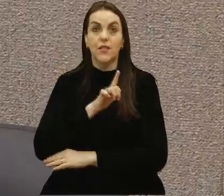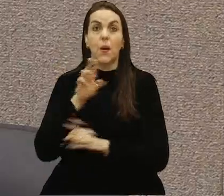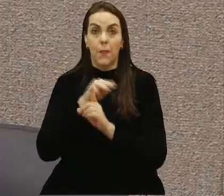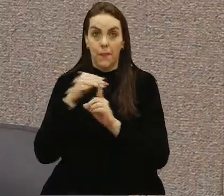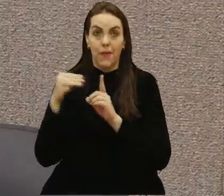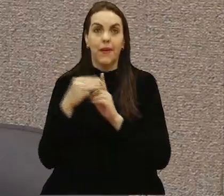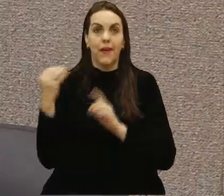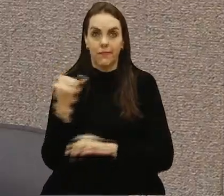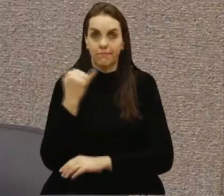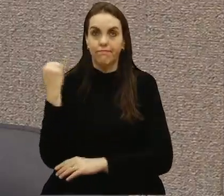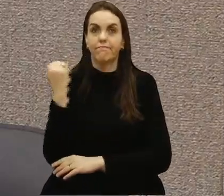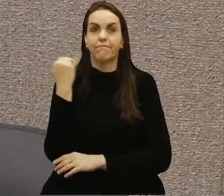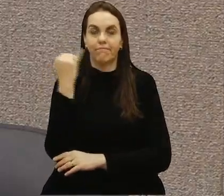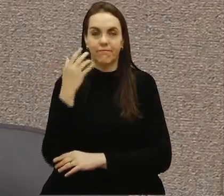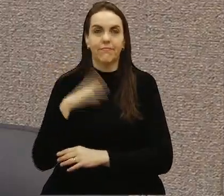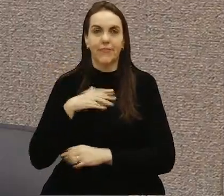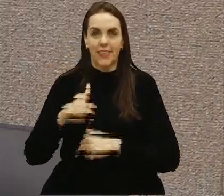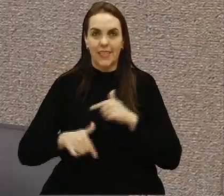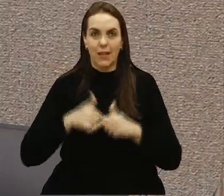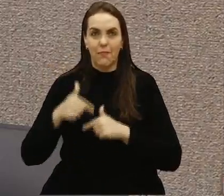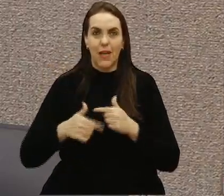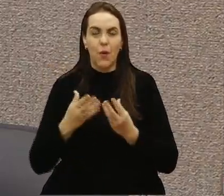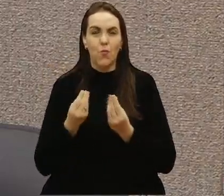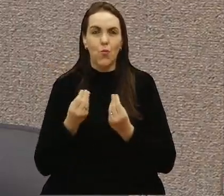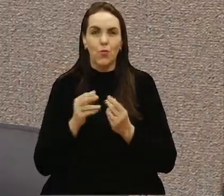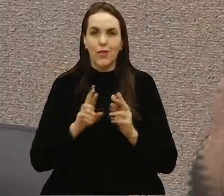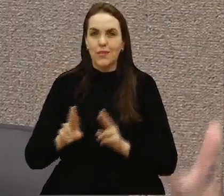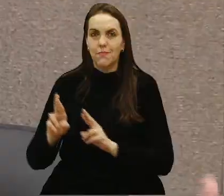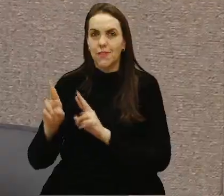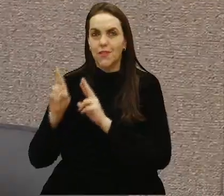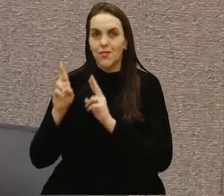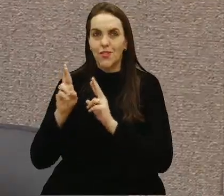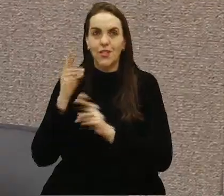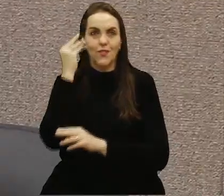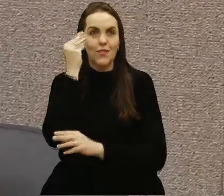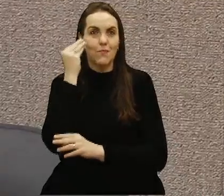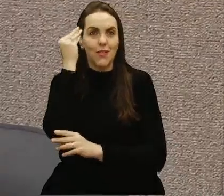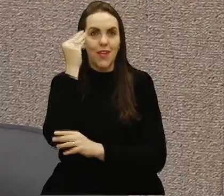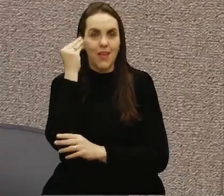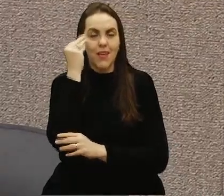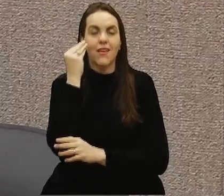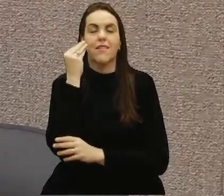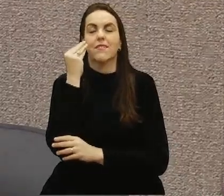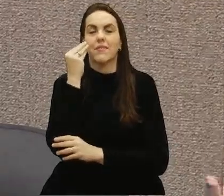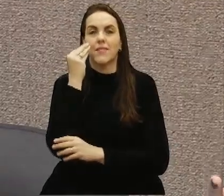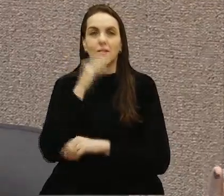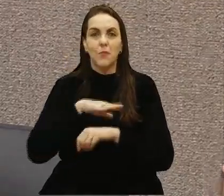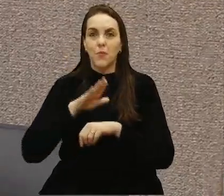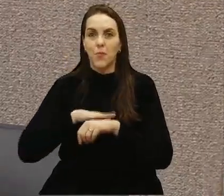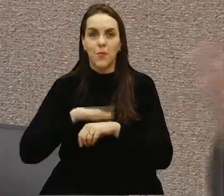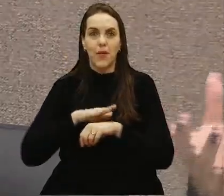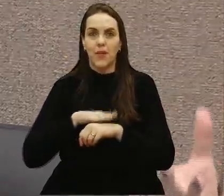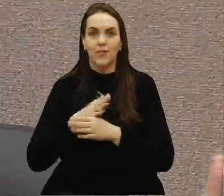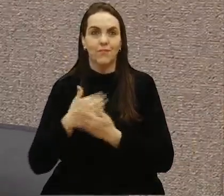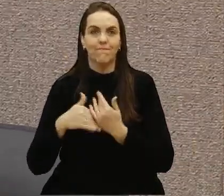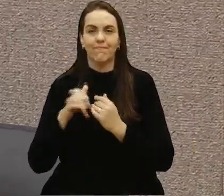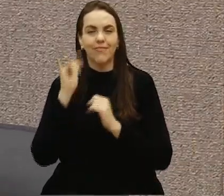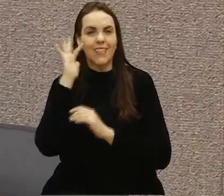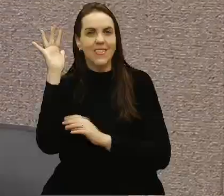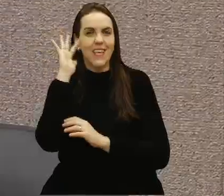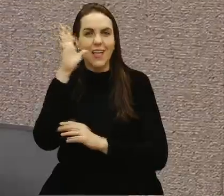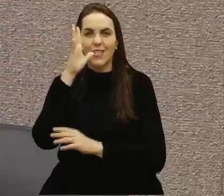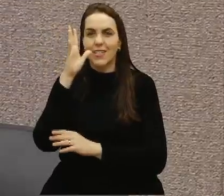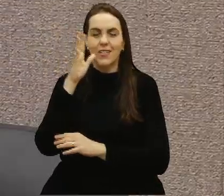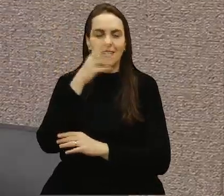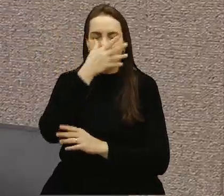importante, que trabalha muito com as expectativas, com as experiências. com momentos inesquecíveis, né, para